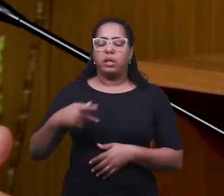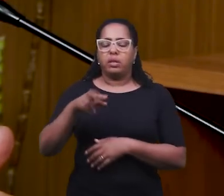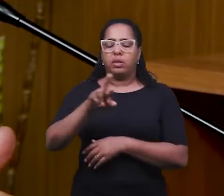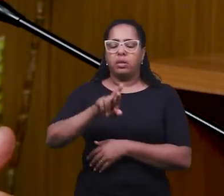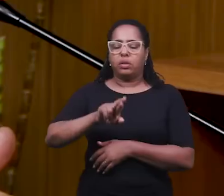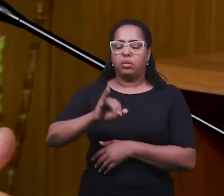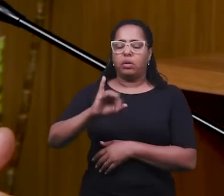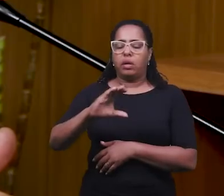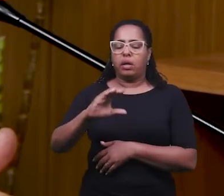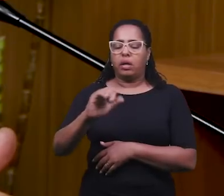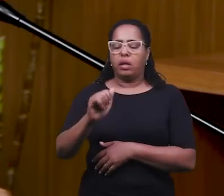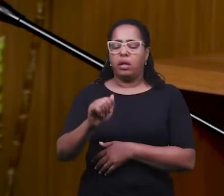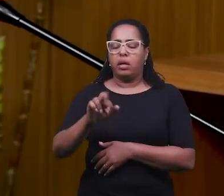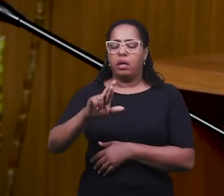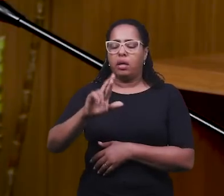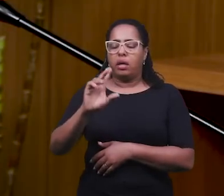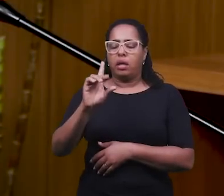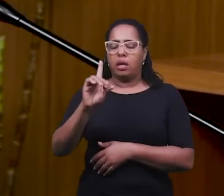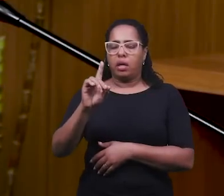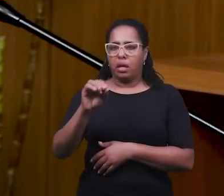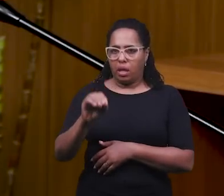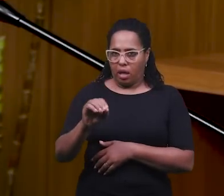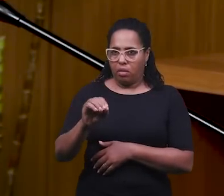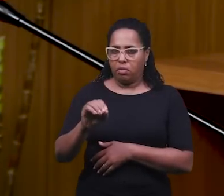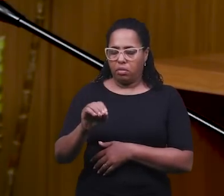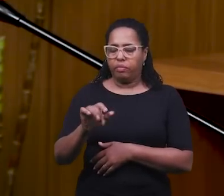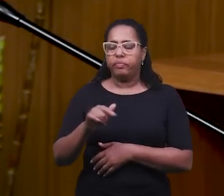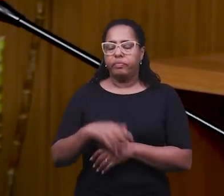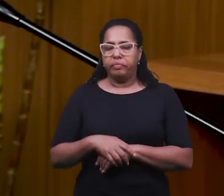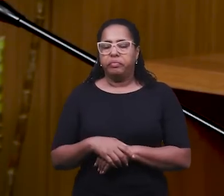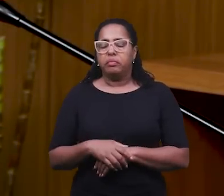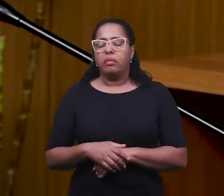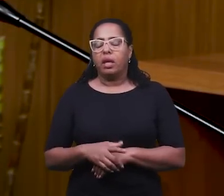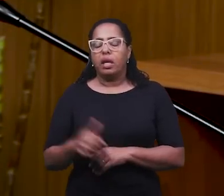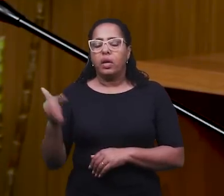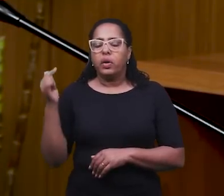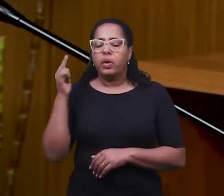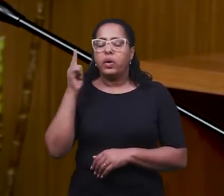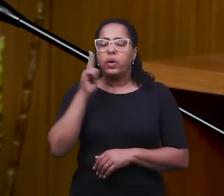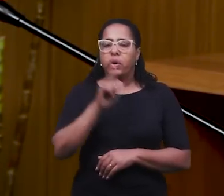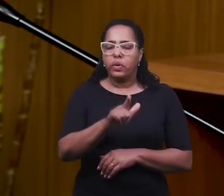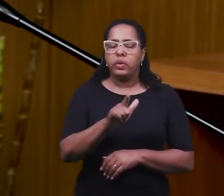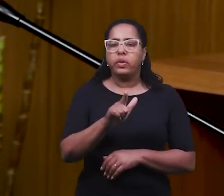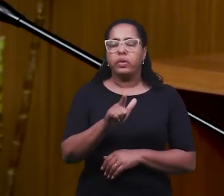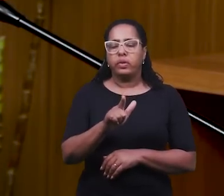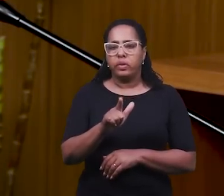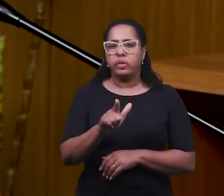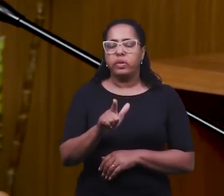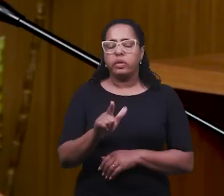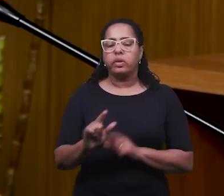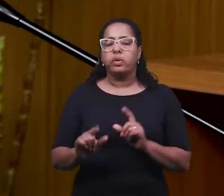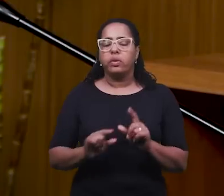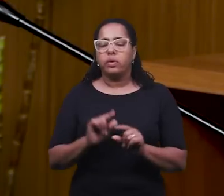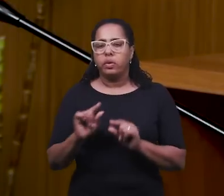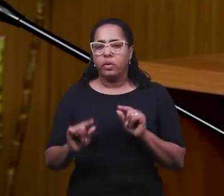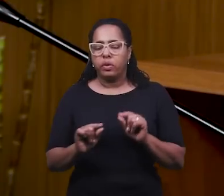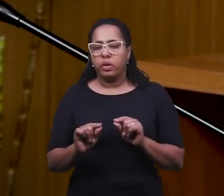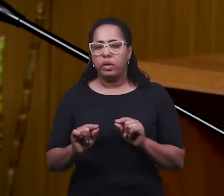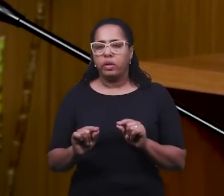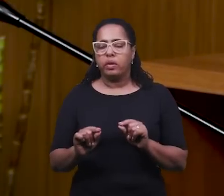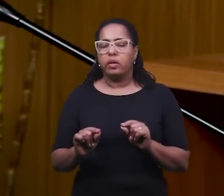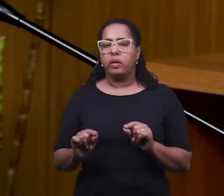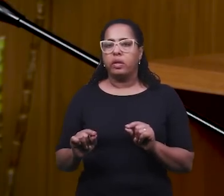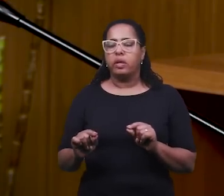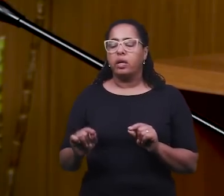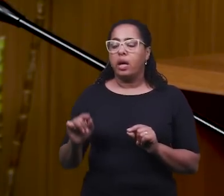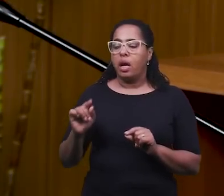nosso pastor e tal, que trabalha lá no presbitério. Ele conta isso de uma maneira muito interessante. Ele conseguiu fazer com